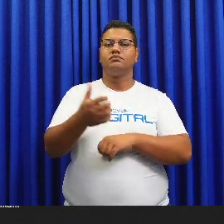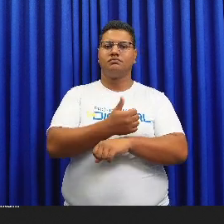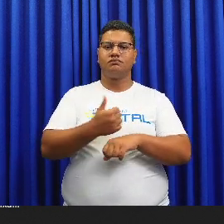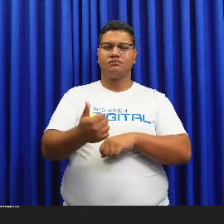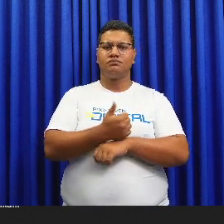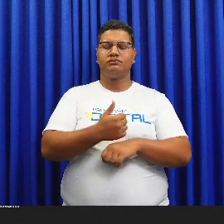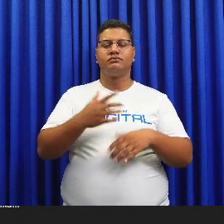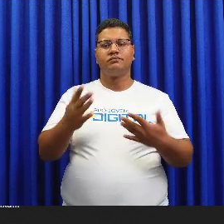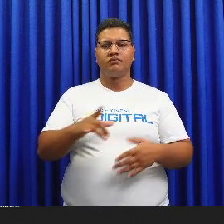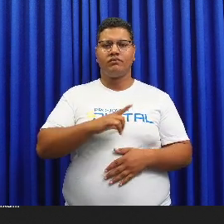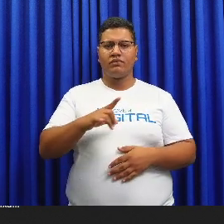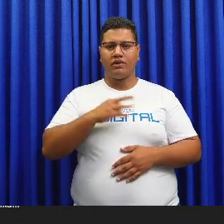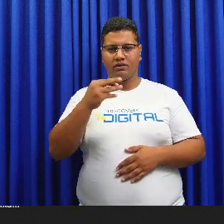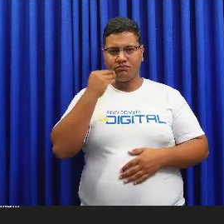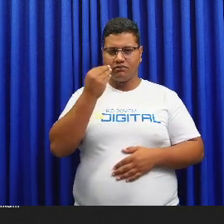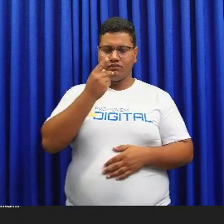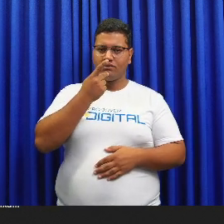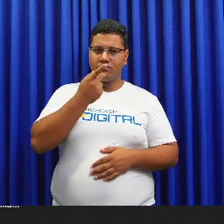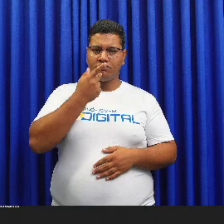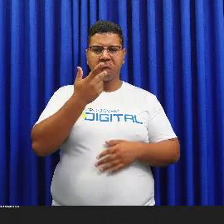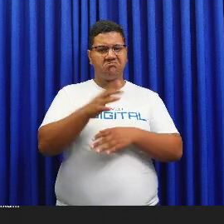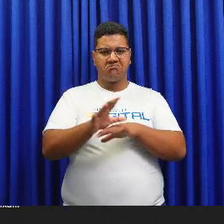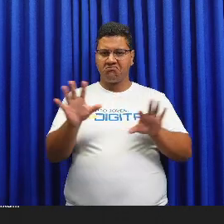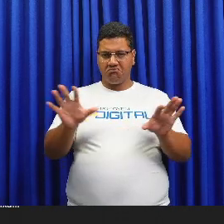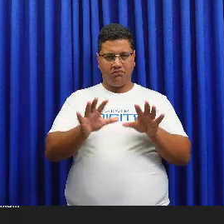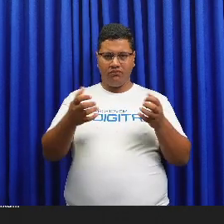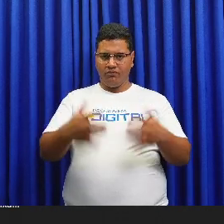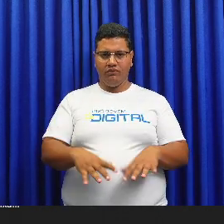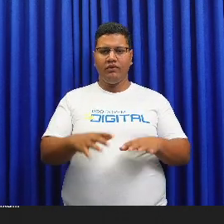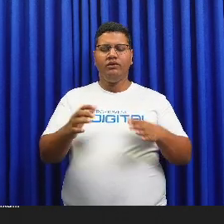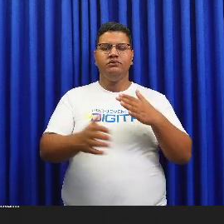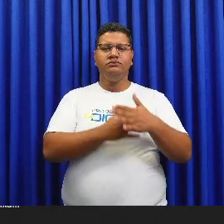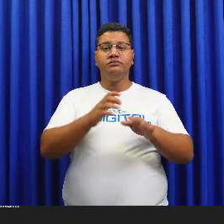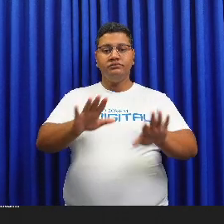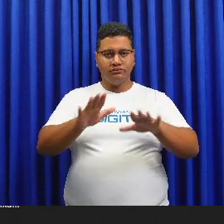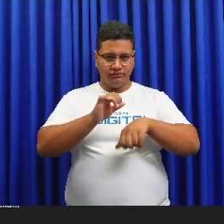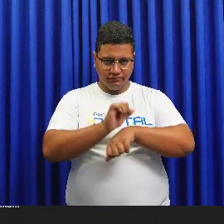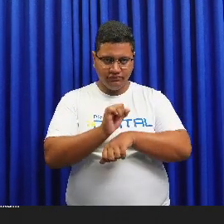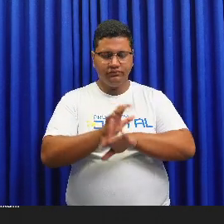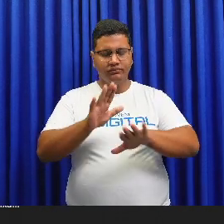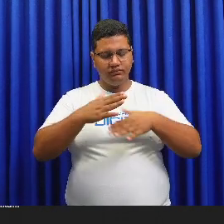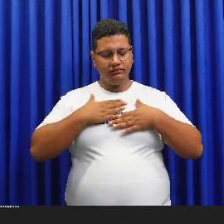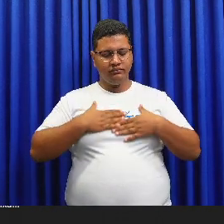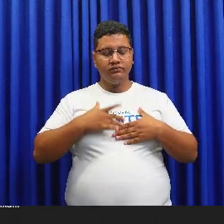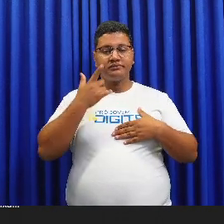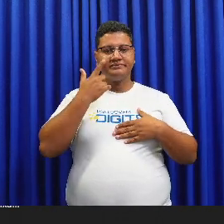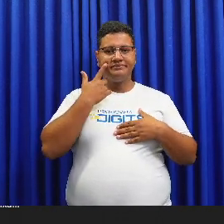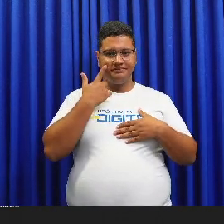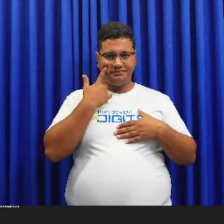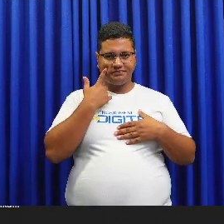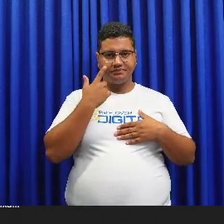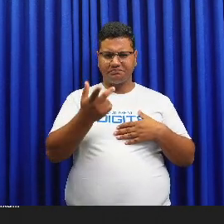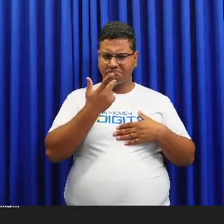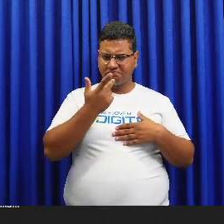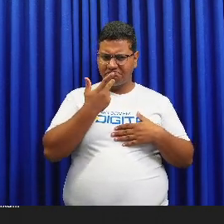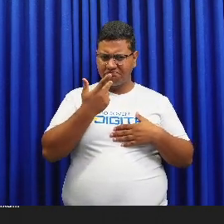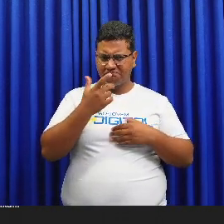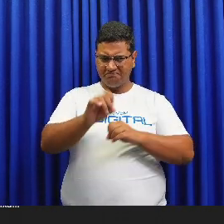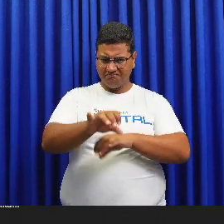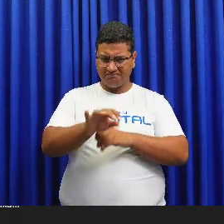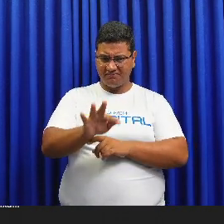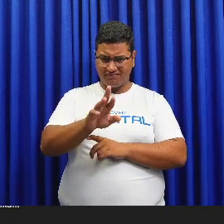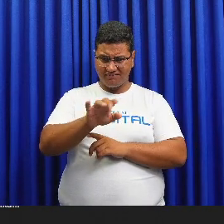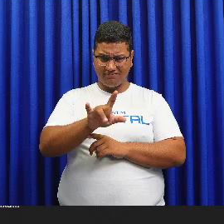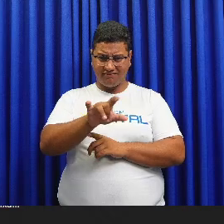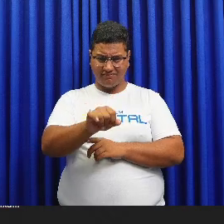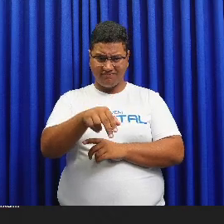em experiência, se você não quiser colocar empresa... Lucas, mas espera aí, Lucas. Olha só. Você tá dando uma aula para